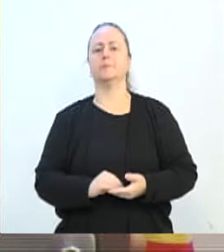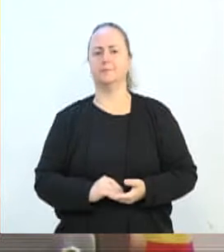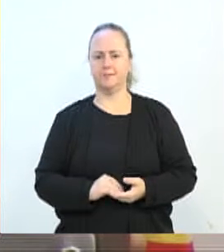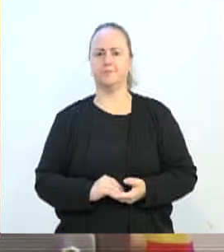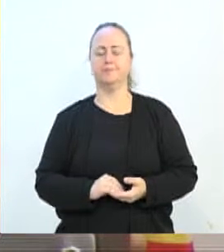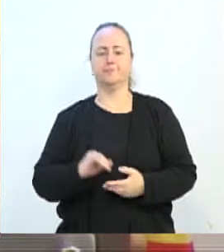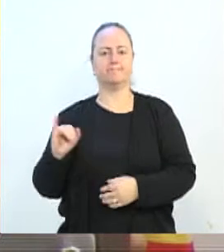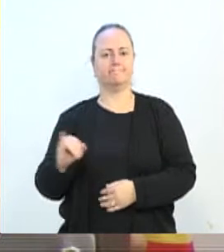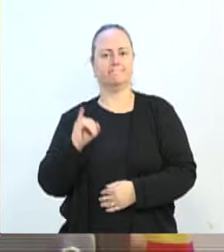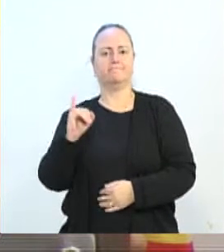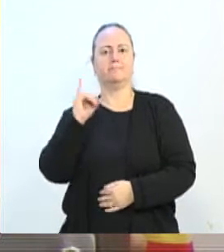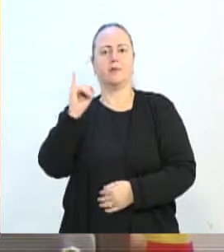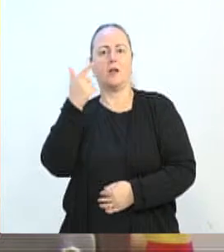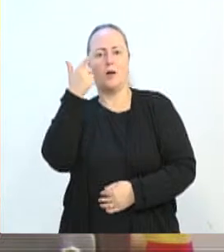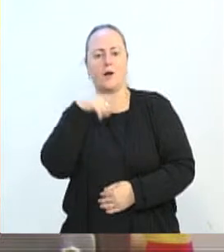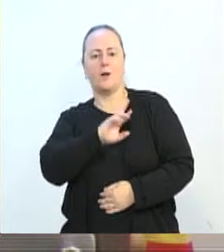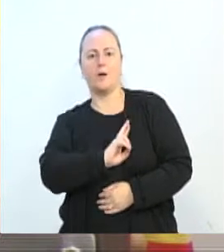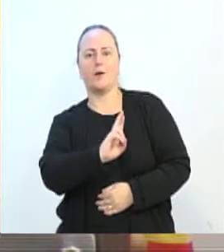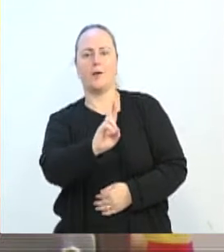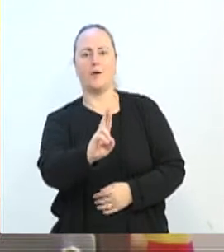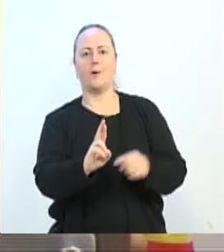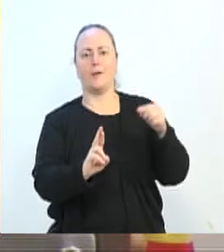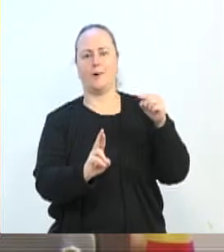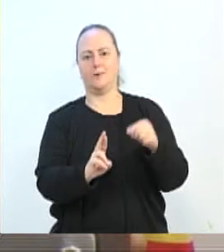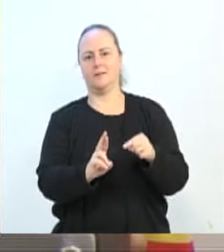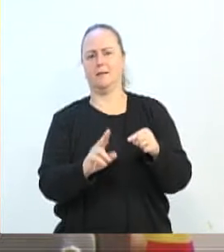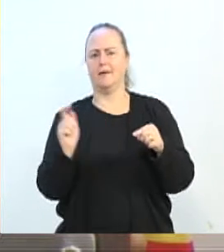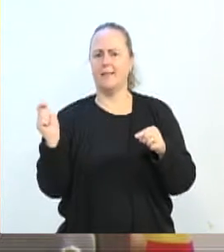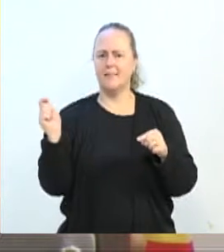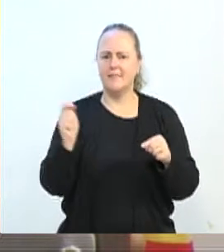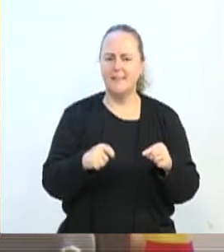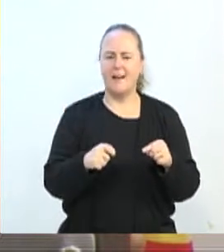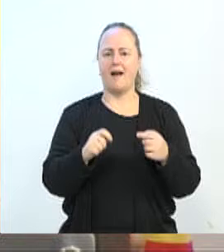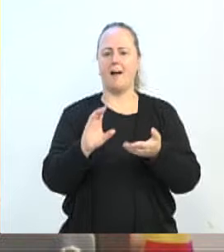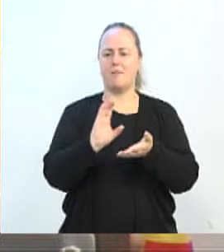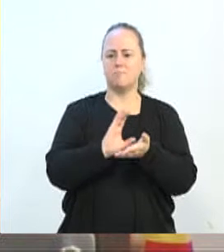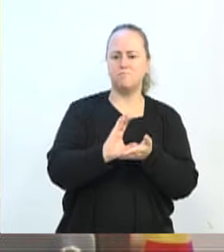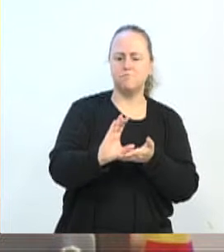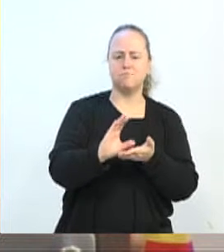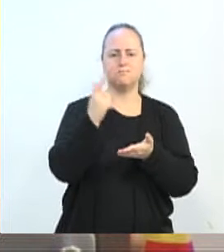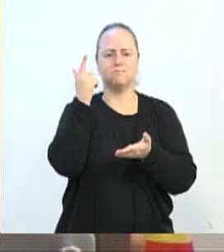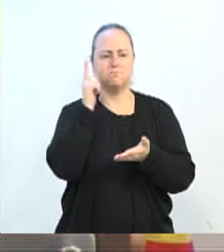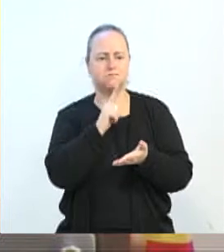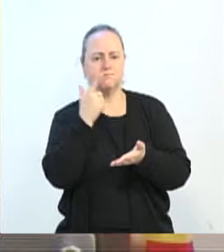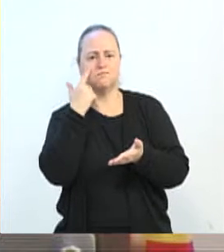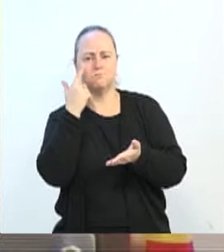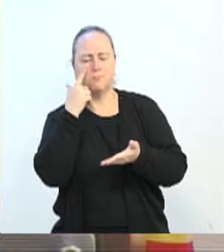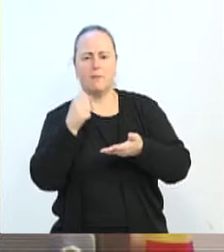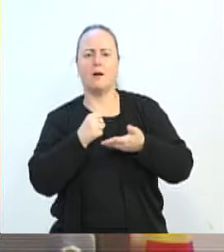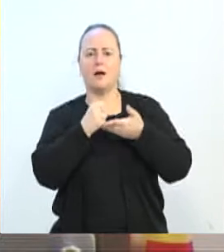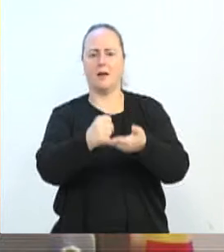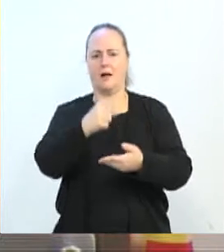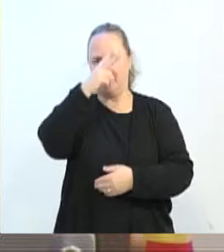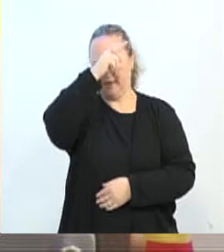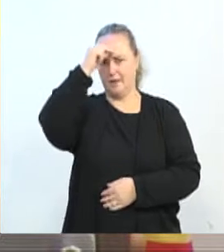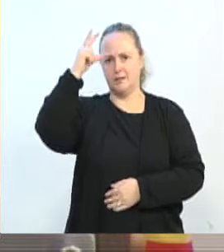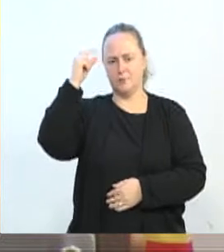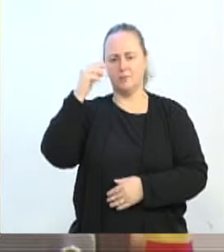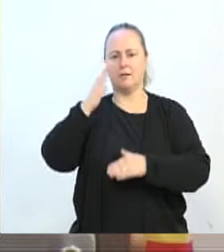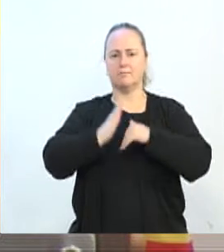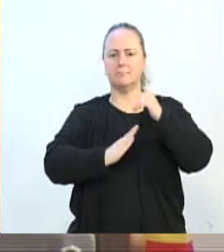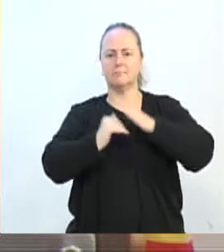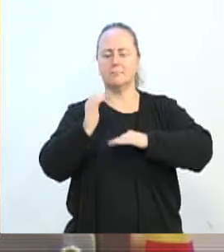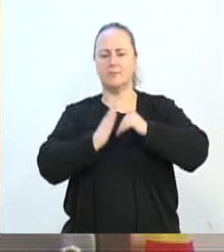ter representação política lá para poder trazer recursos e ajudar a Prefeitura Municipal poder local na execução